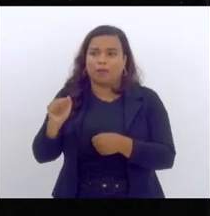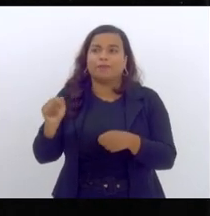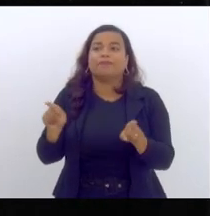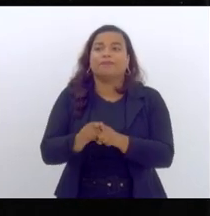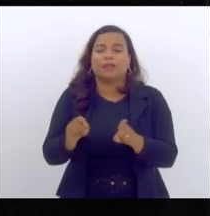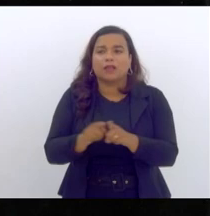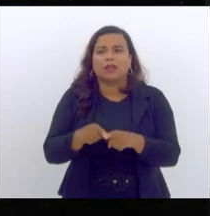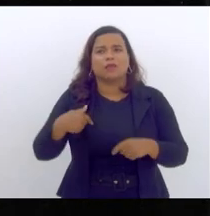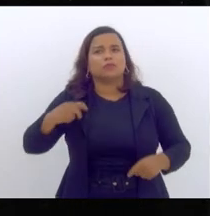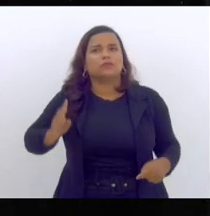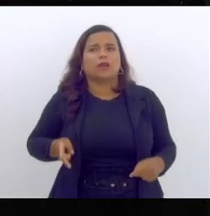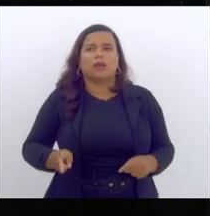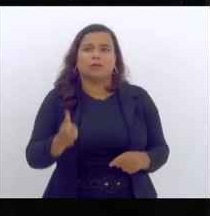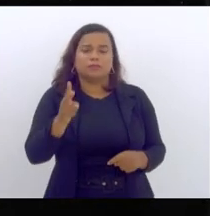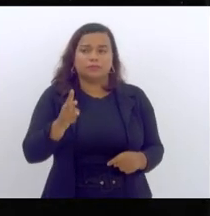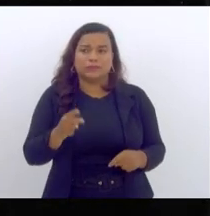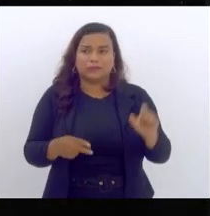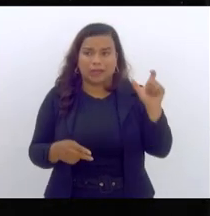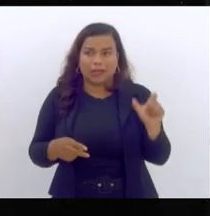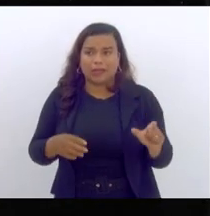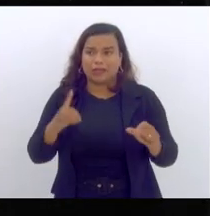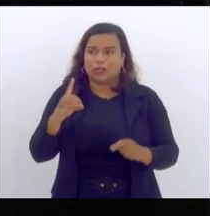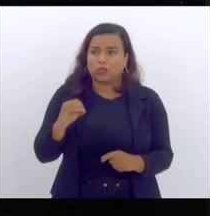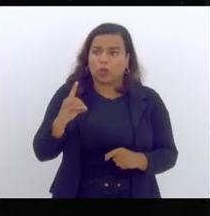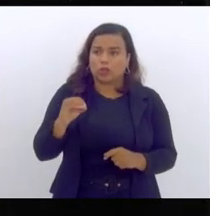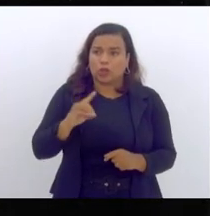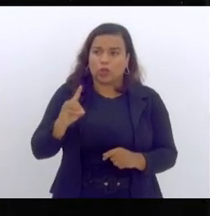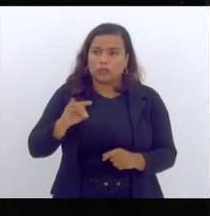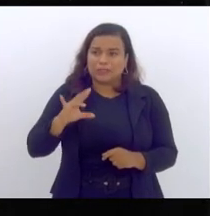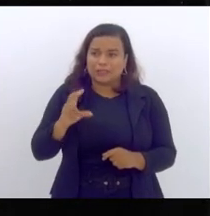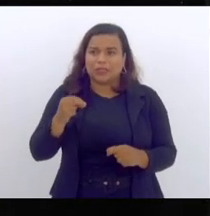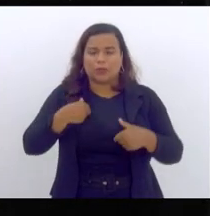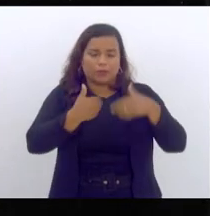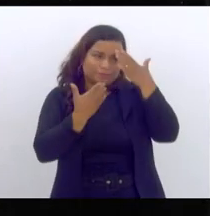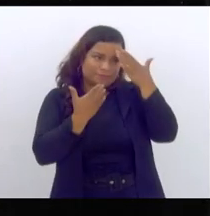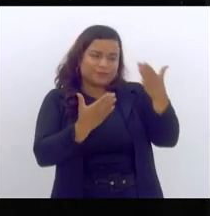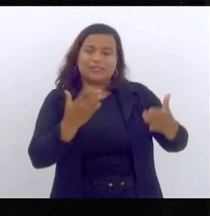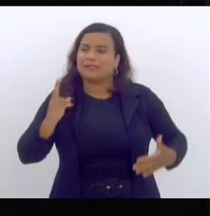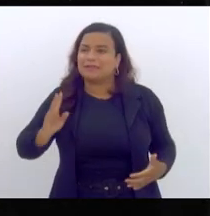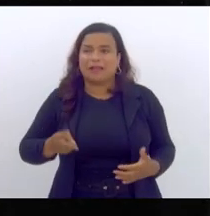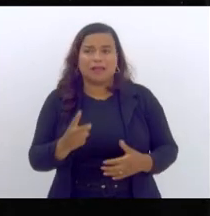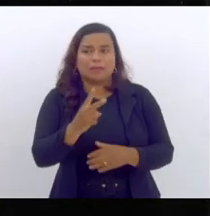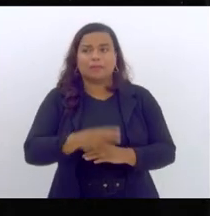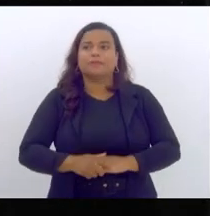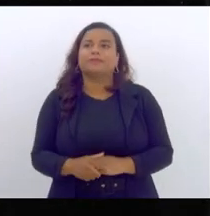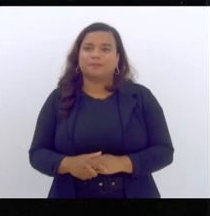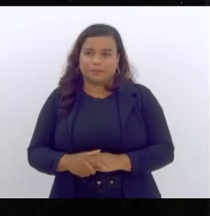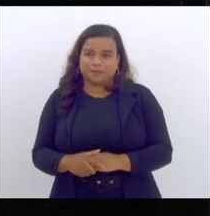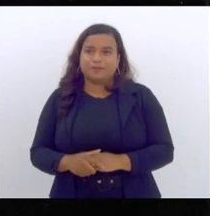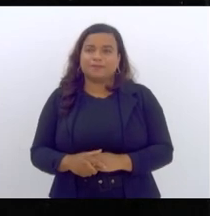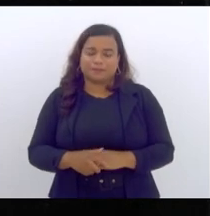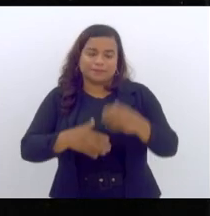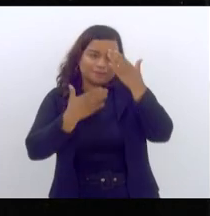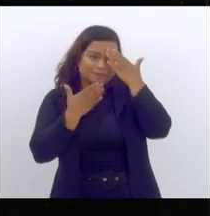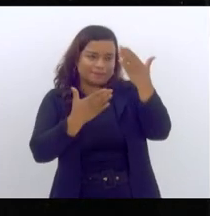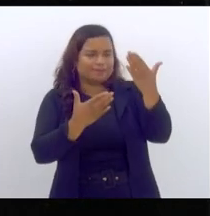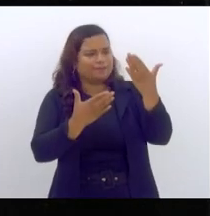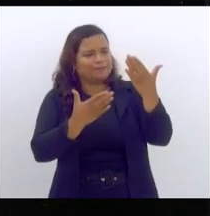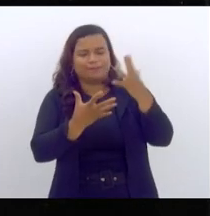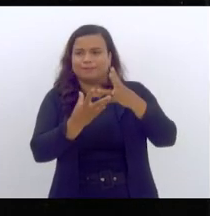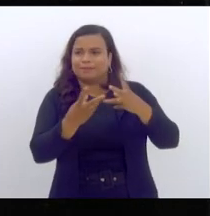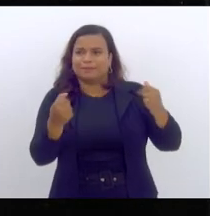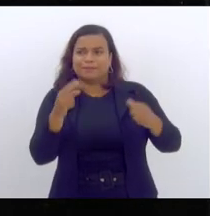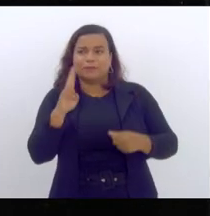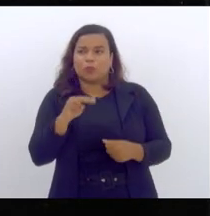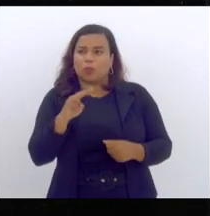tive né Por dodozinho muita gratidão gratidão não prescreve gratidão esta que